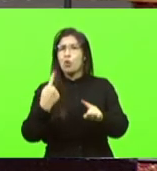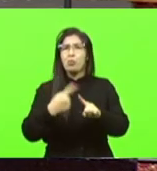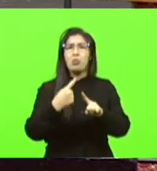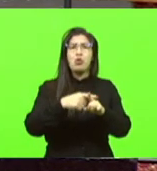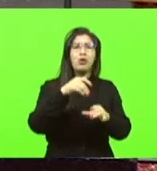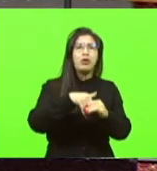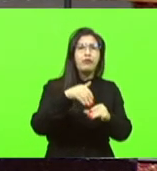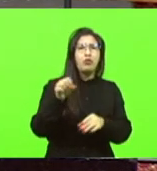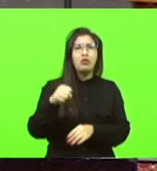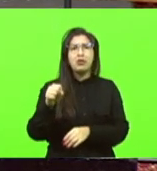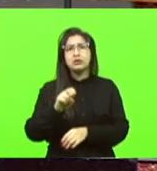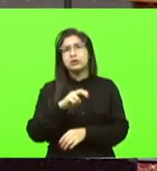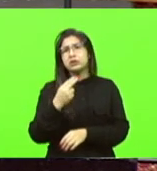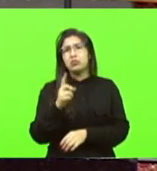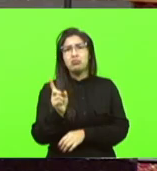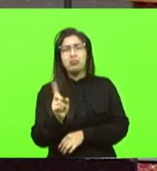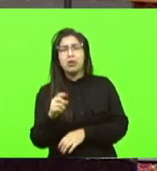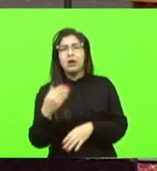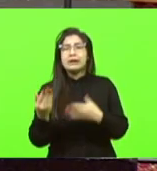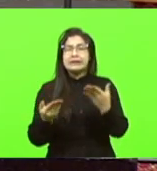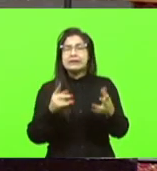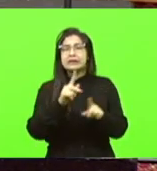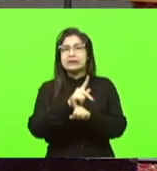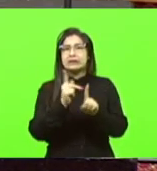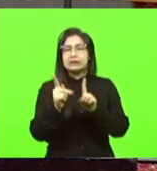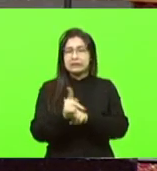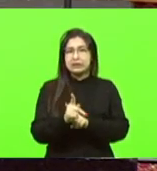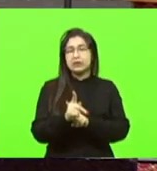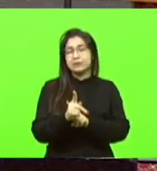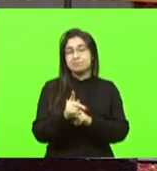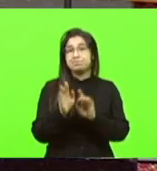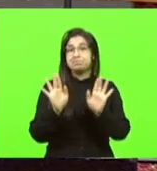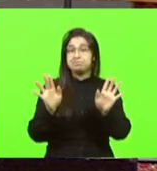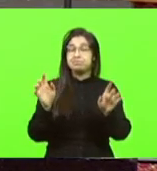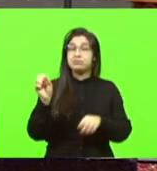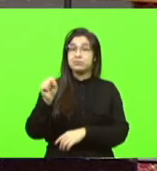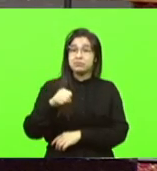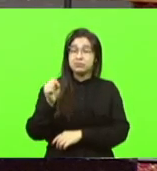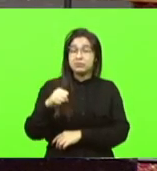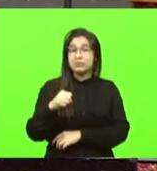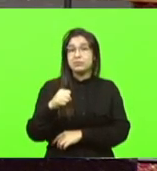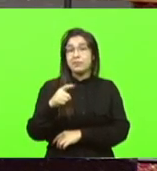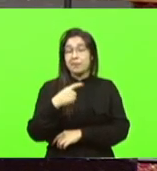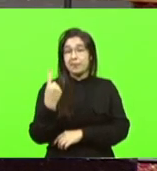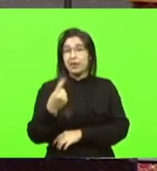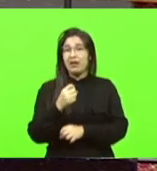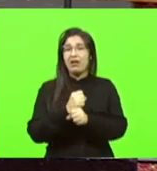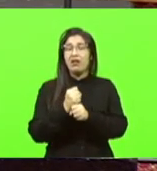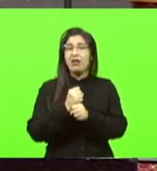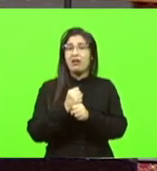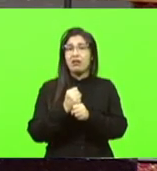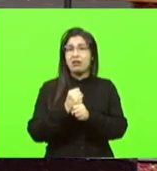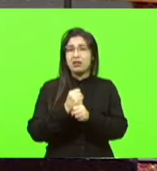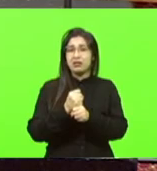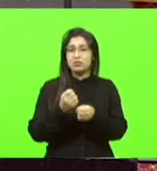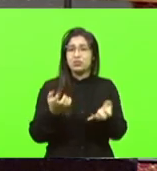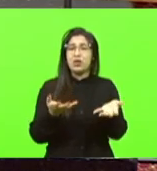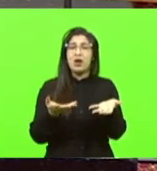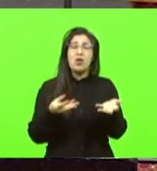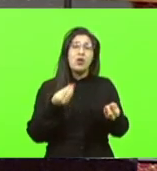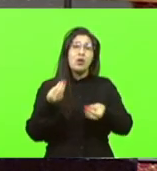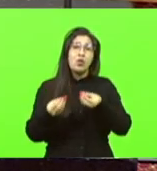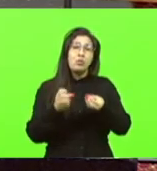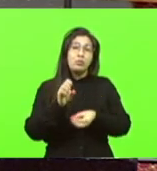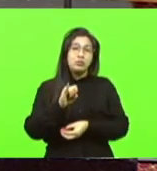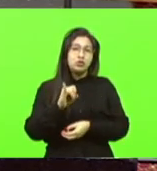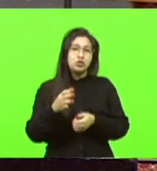nessa nessa reforma mas sim como nós estamos no ano em que apenas o